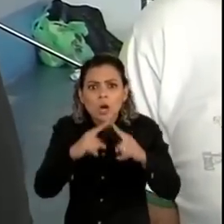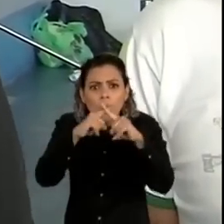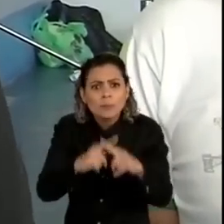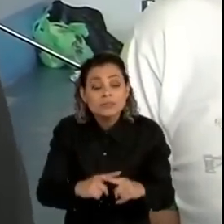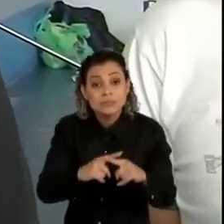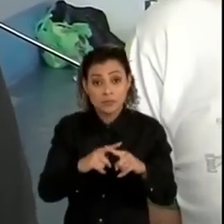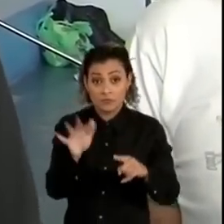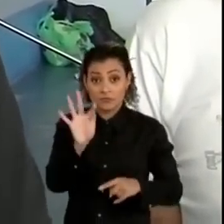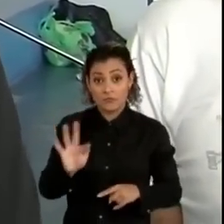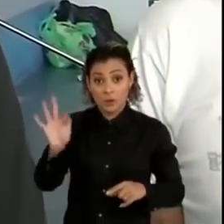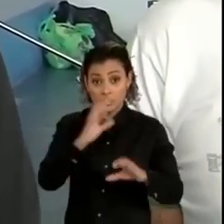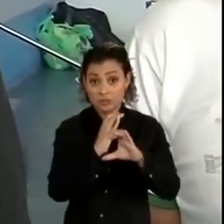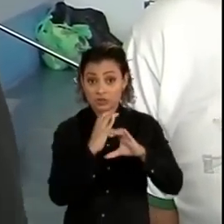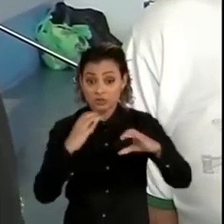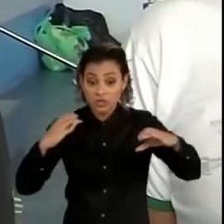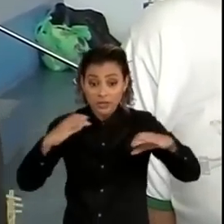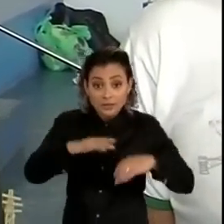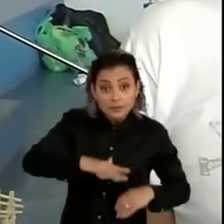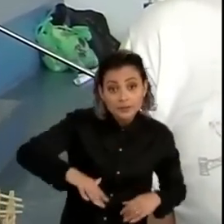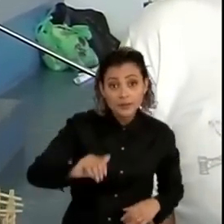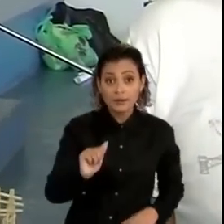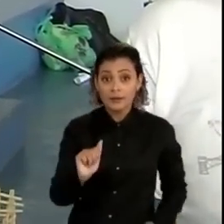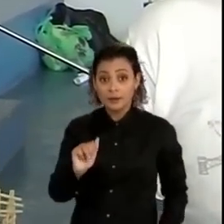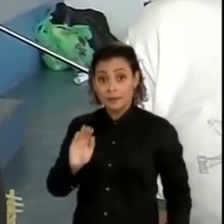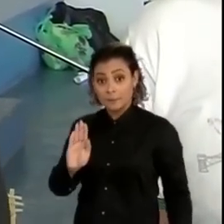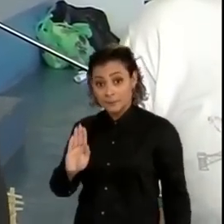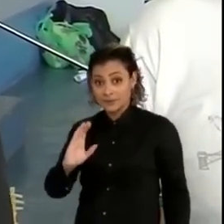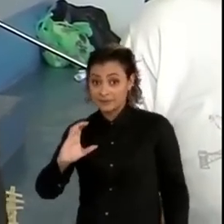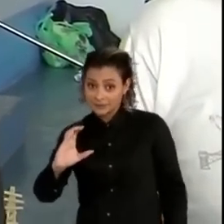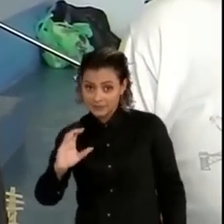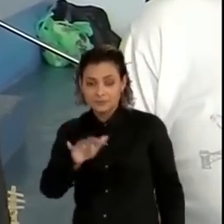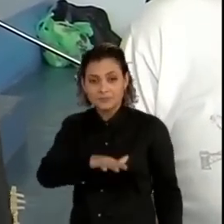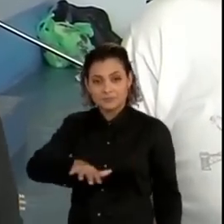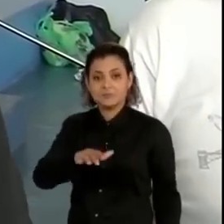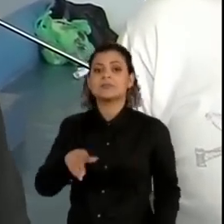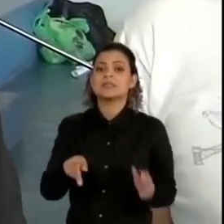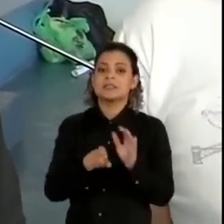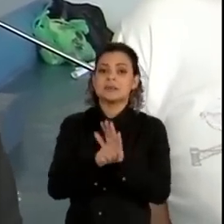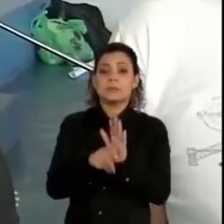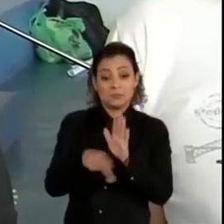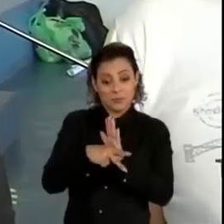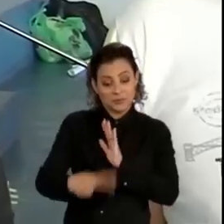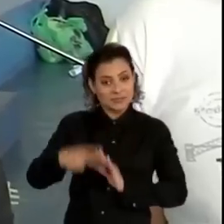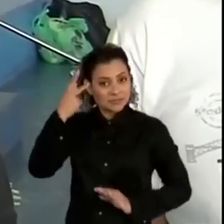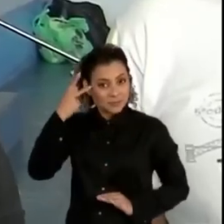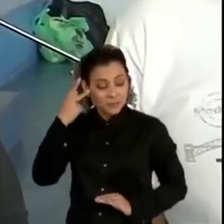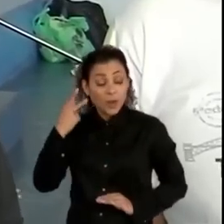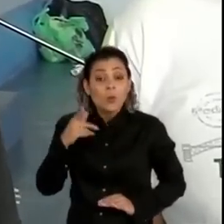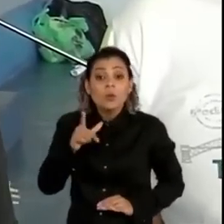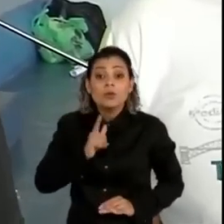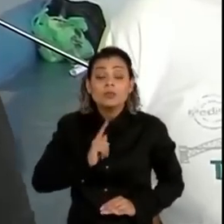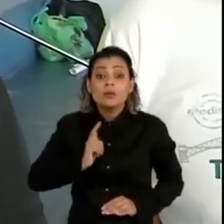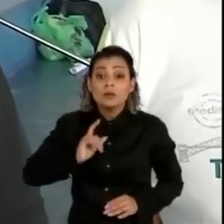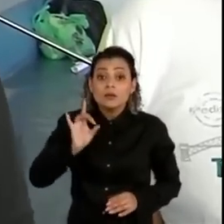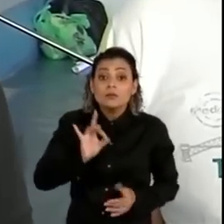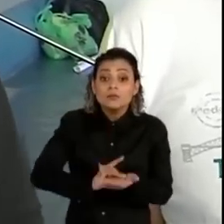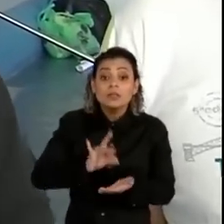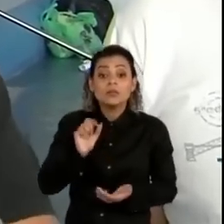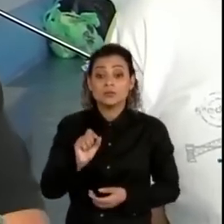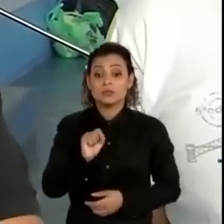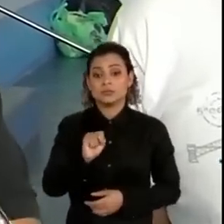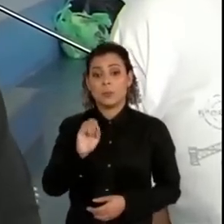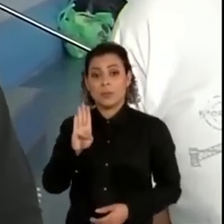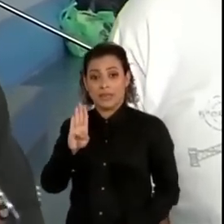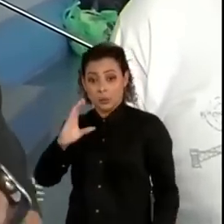de Engenharia, a FEI, no campus do ABC, na região metropolitana da cidade de São Paulo. E é isso mesmo, alunos do ensino médio fundamental têm que